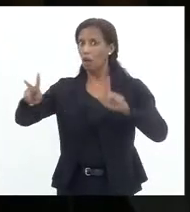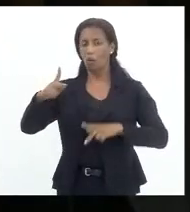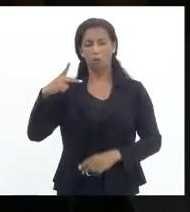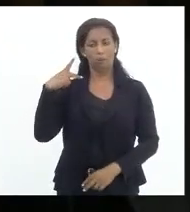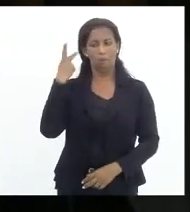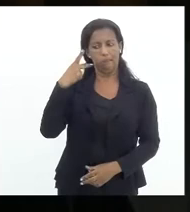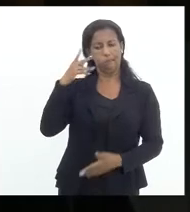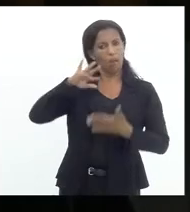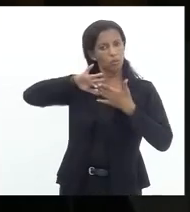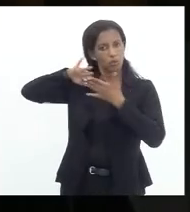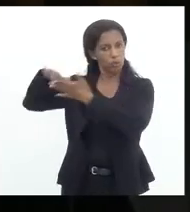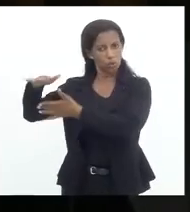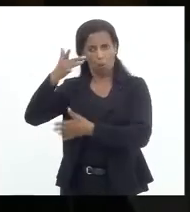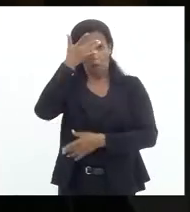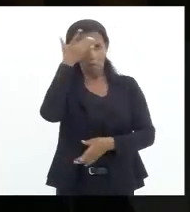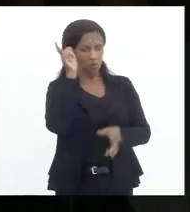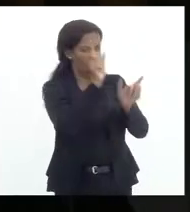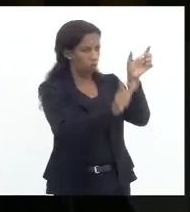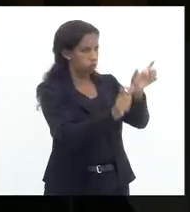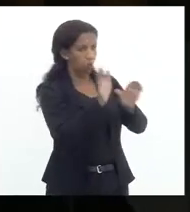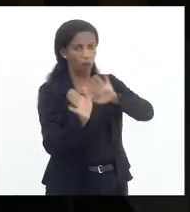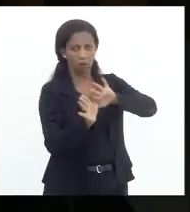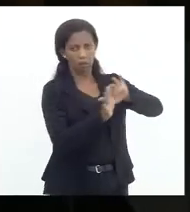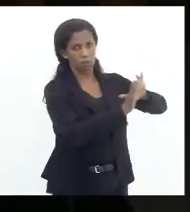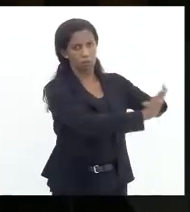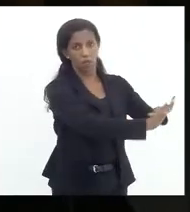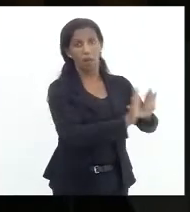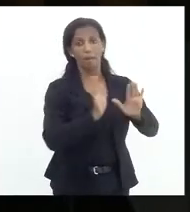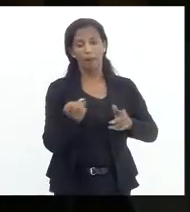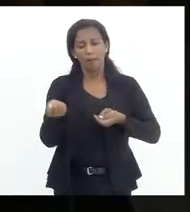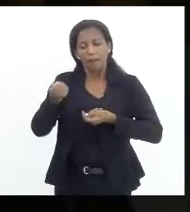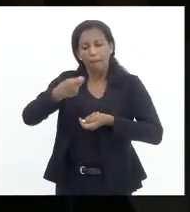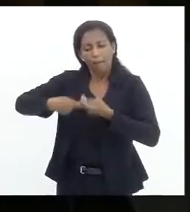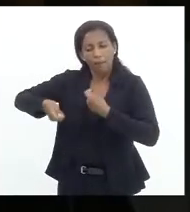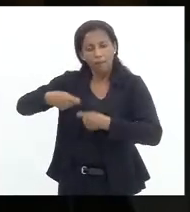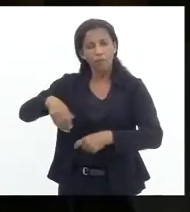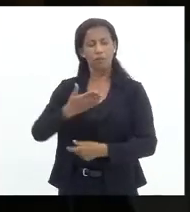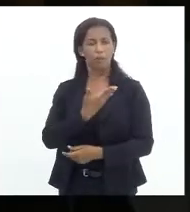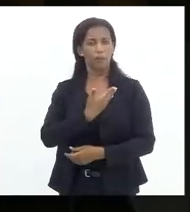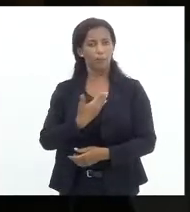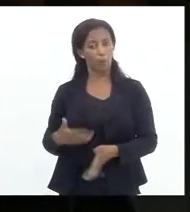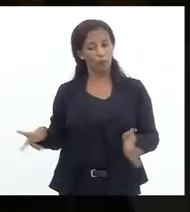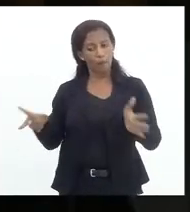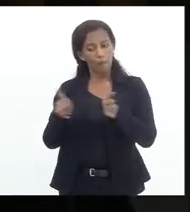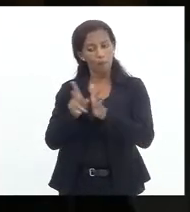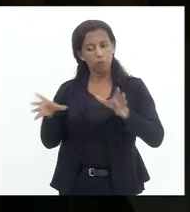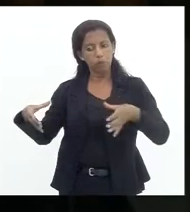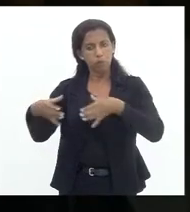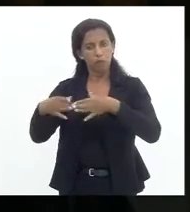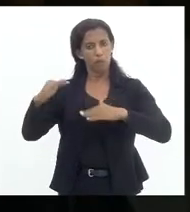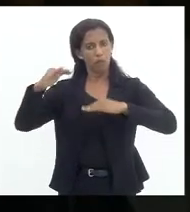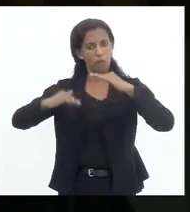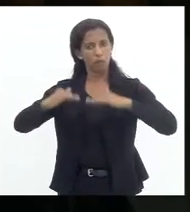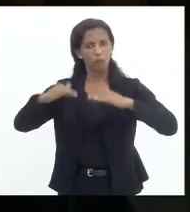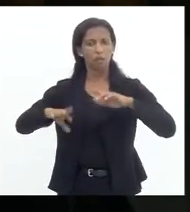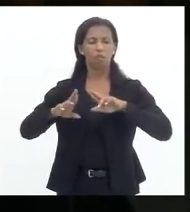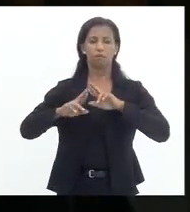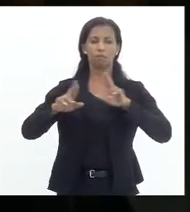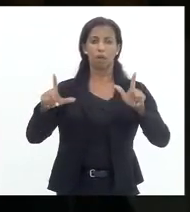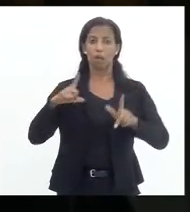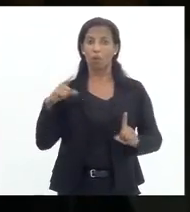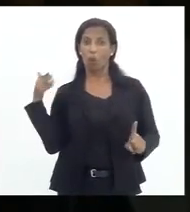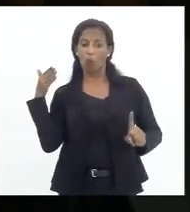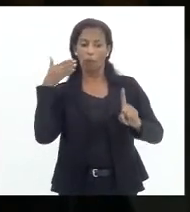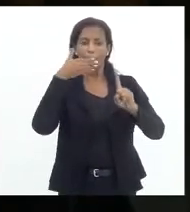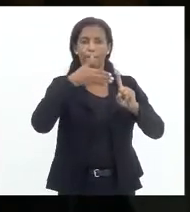partidos não entre pessoas mais entre administrações públicas de nível diferente mas